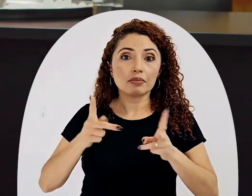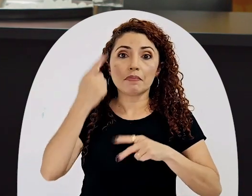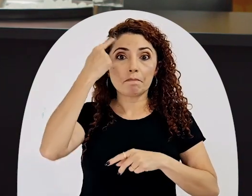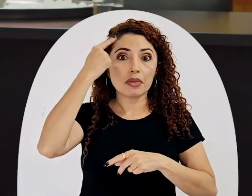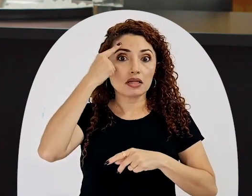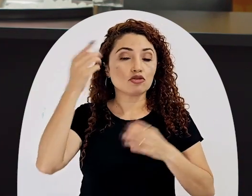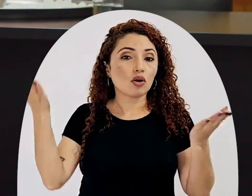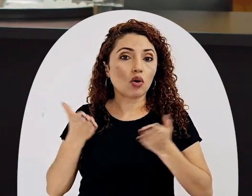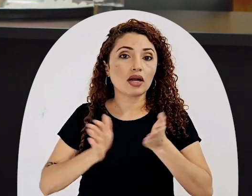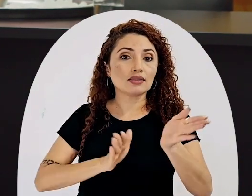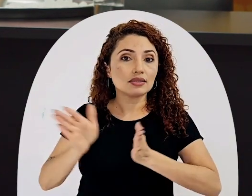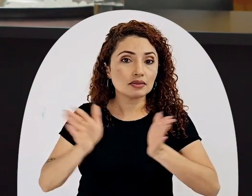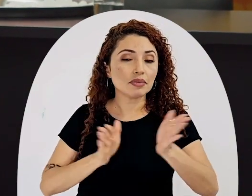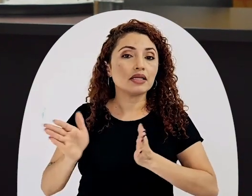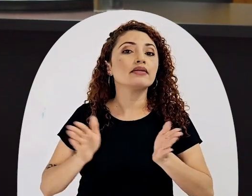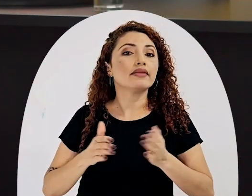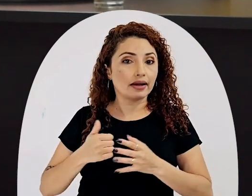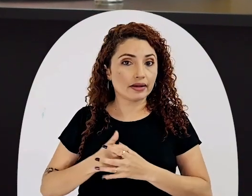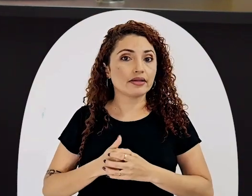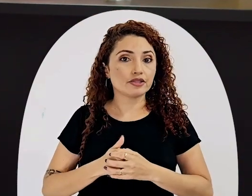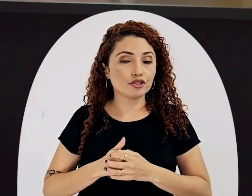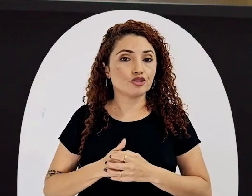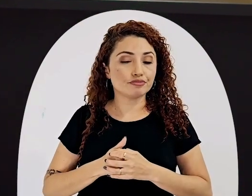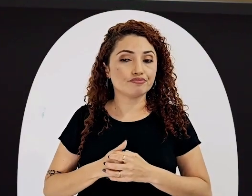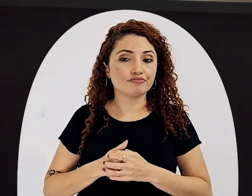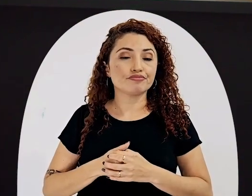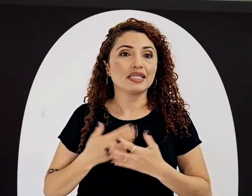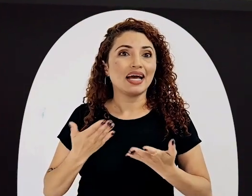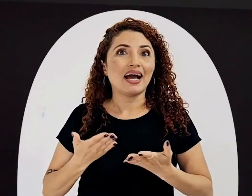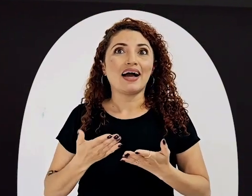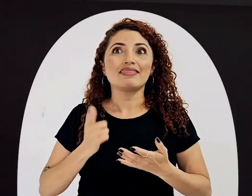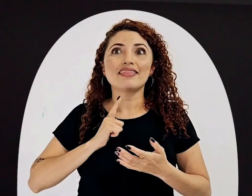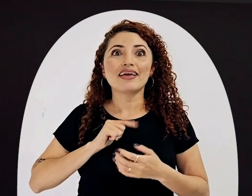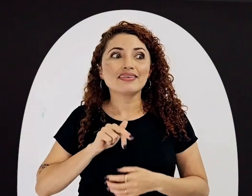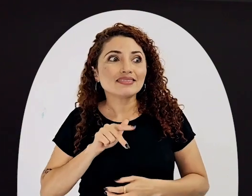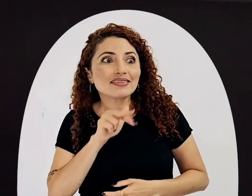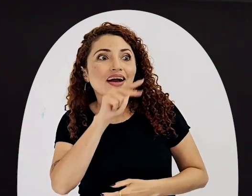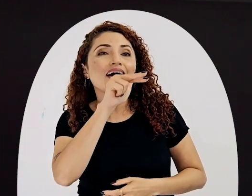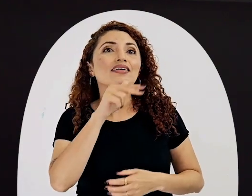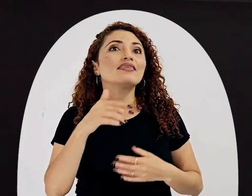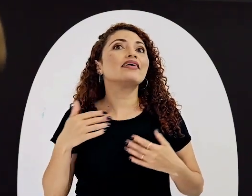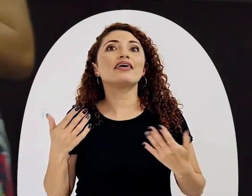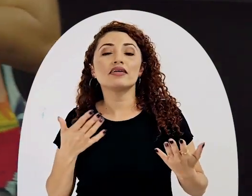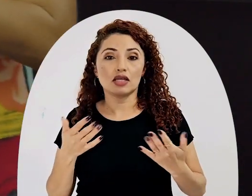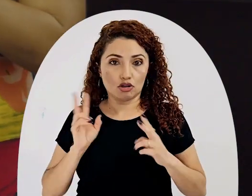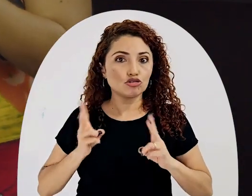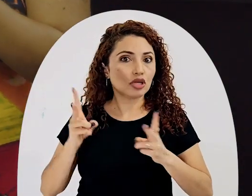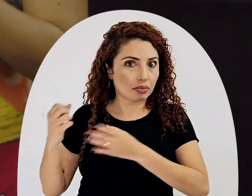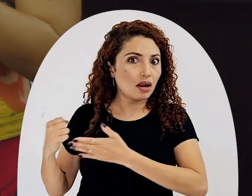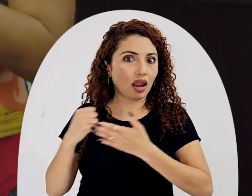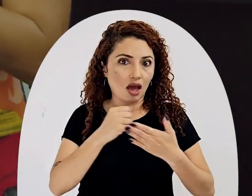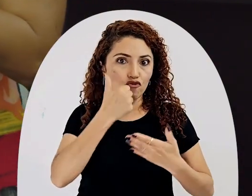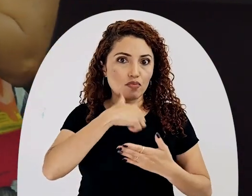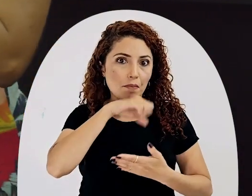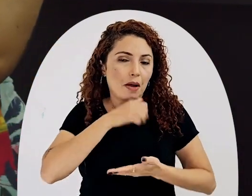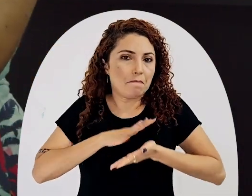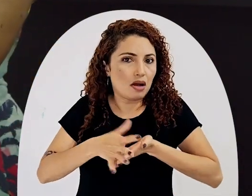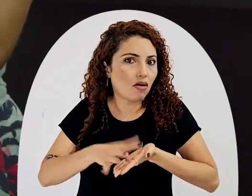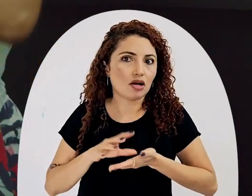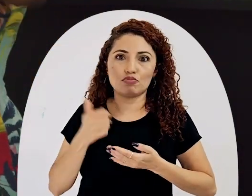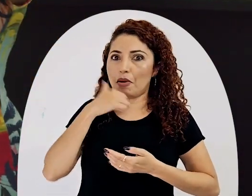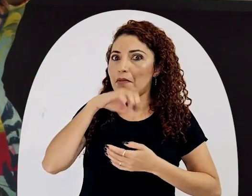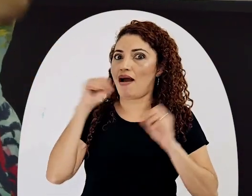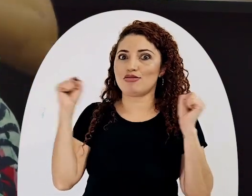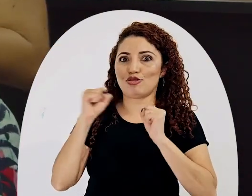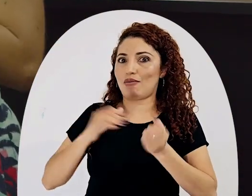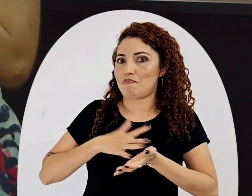problemas de acessibilidade. Ah, tem escada? Vamos virar. Sempre levei minha mãe nos pagodes, tá, gente? Então, minha mãe sempre foi super pagodeira. Então, sim,